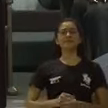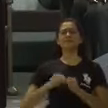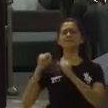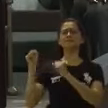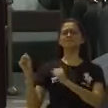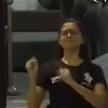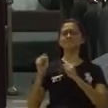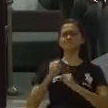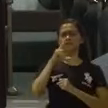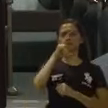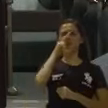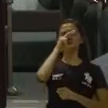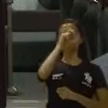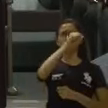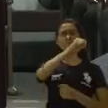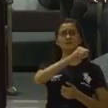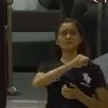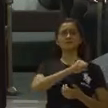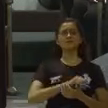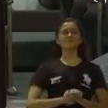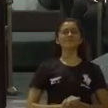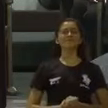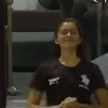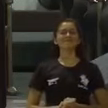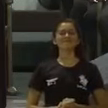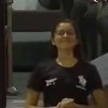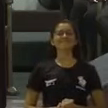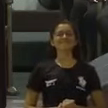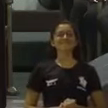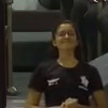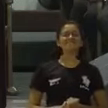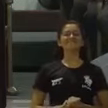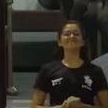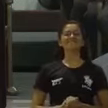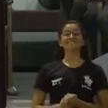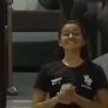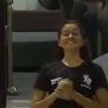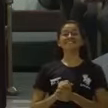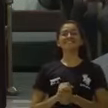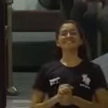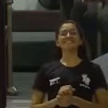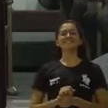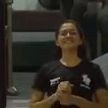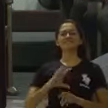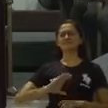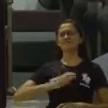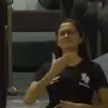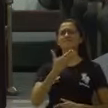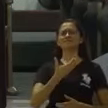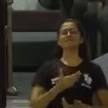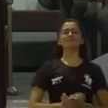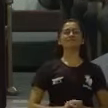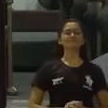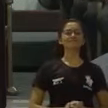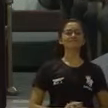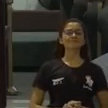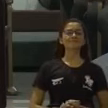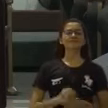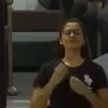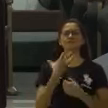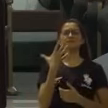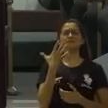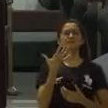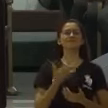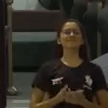forte, de ser robusto, de ser capaz e de ser